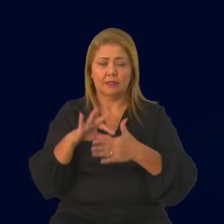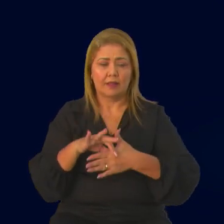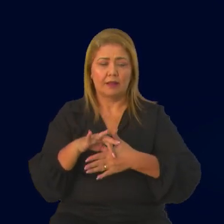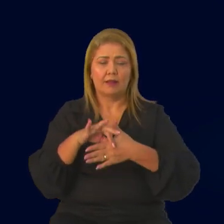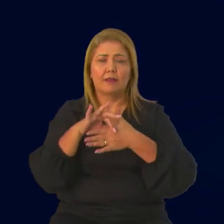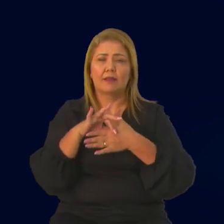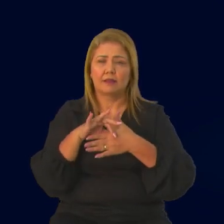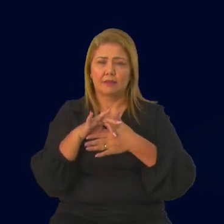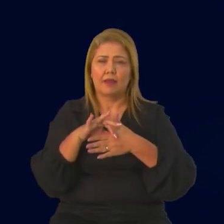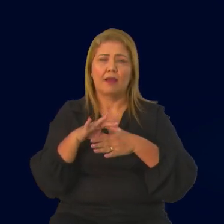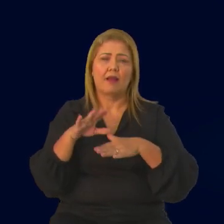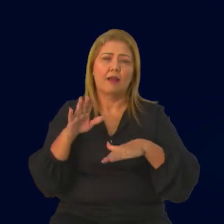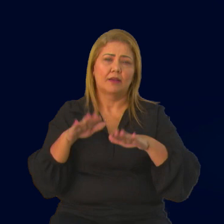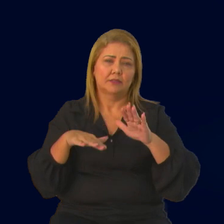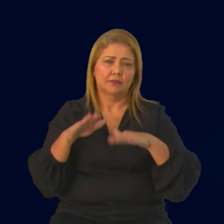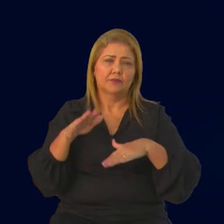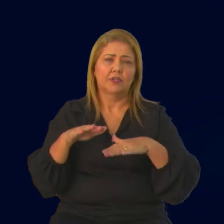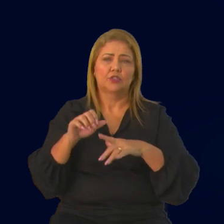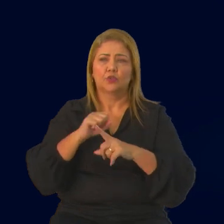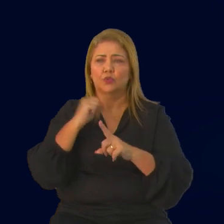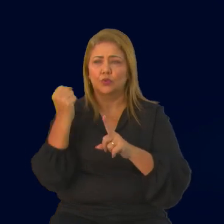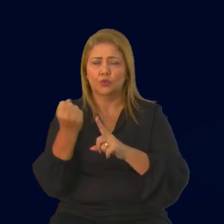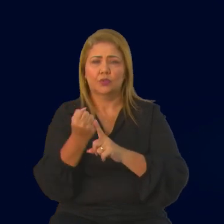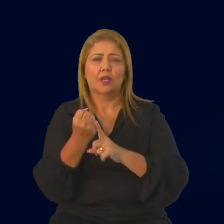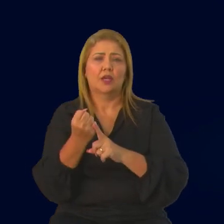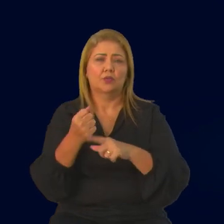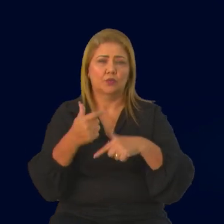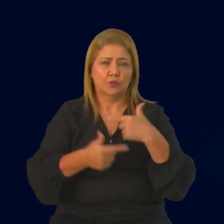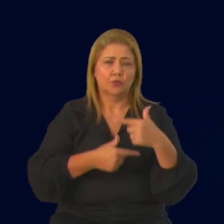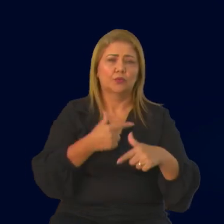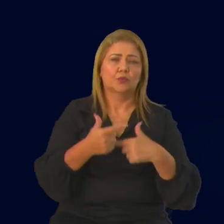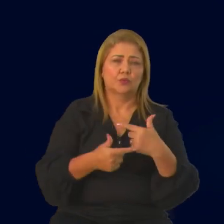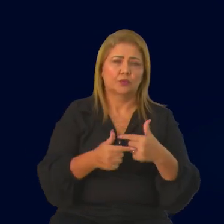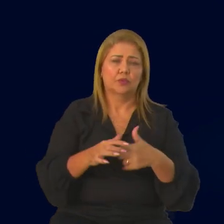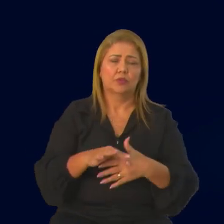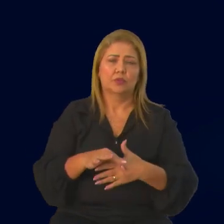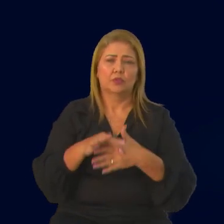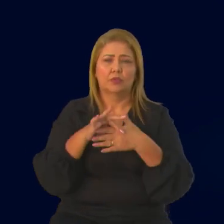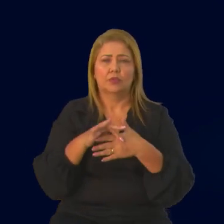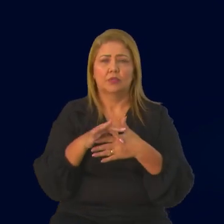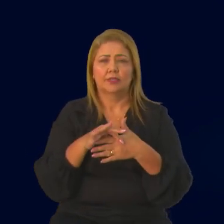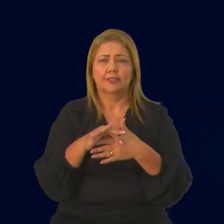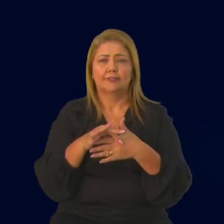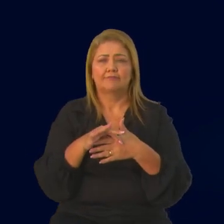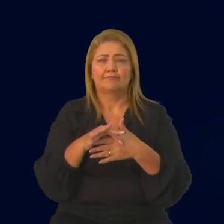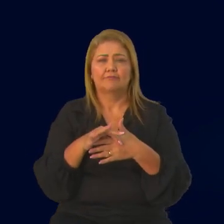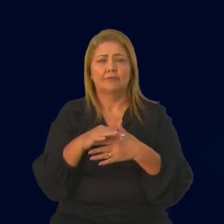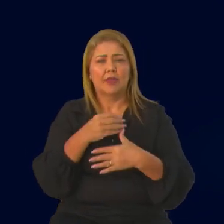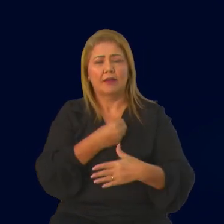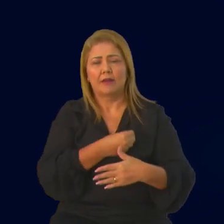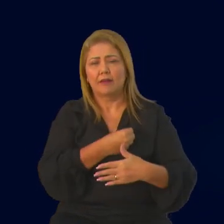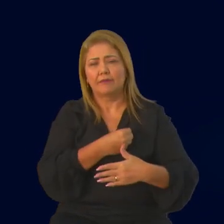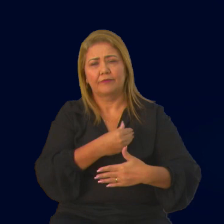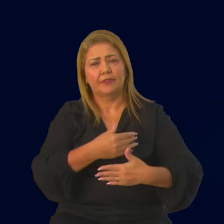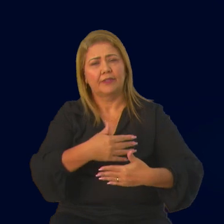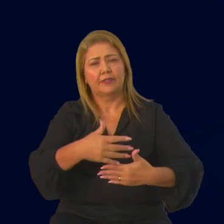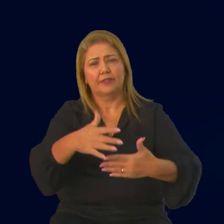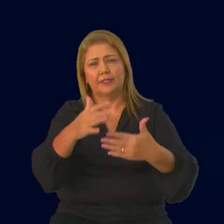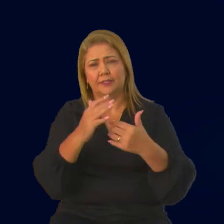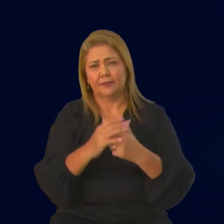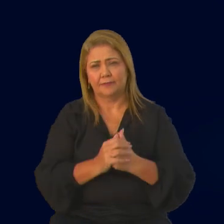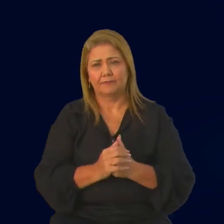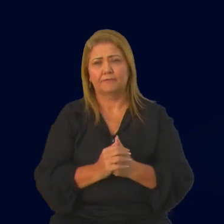líderes, muitas vezes, na nossa sociedade, no nosso trabalho. Isso vale para a vida.